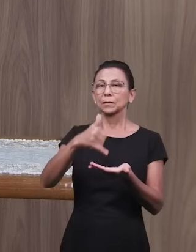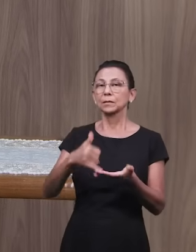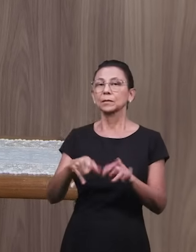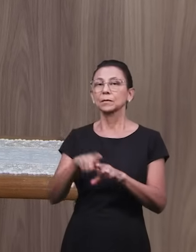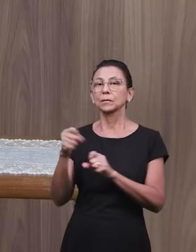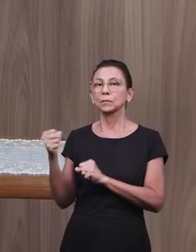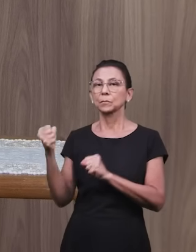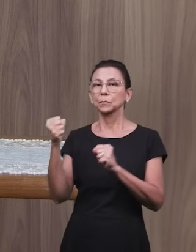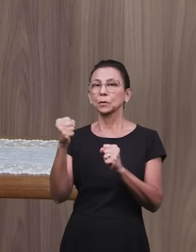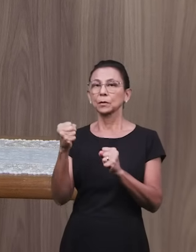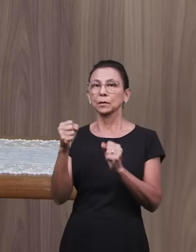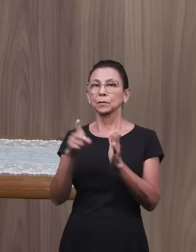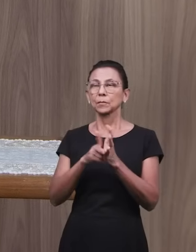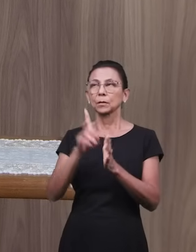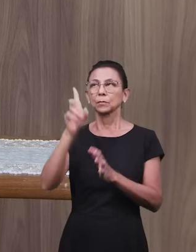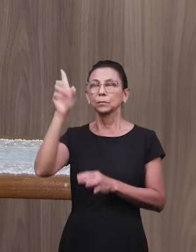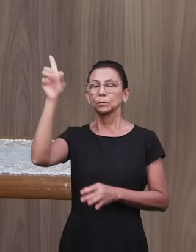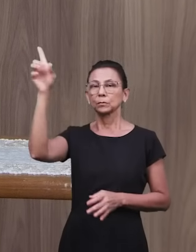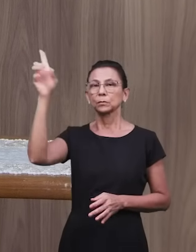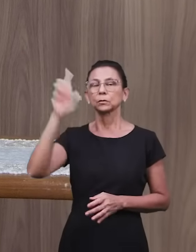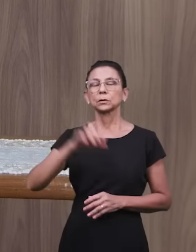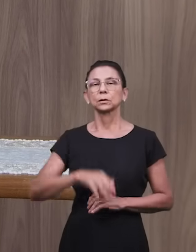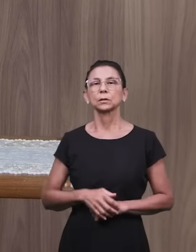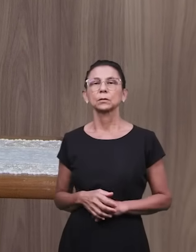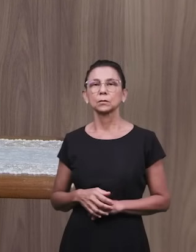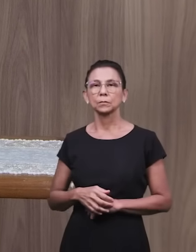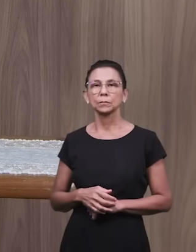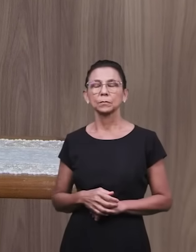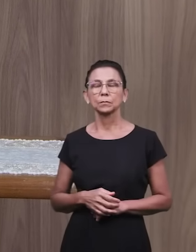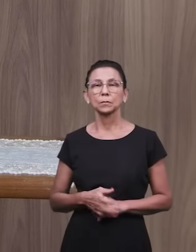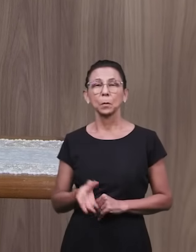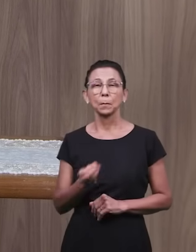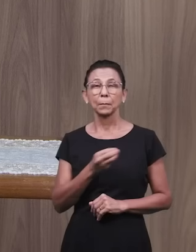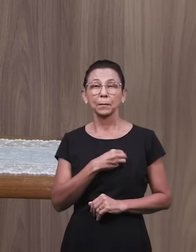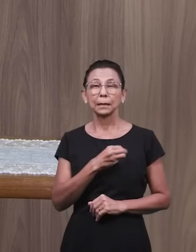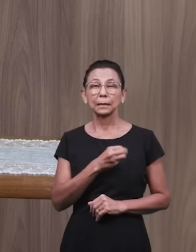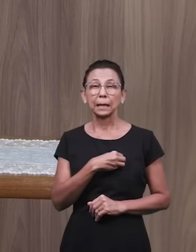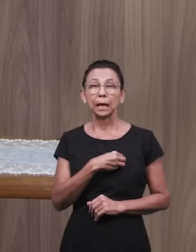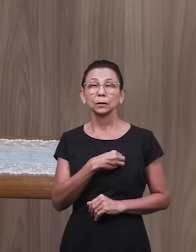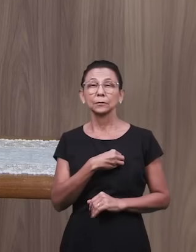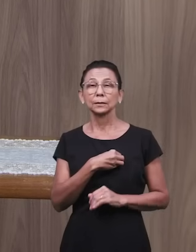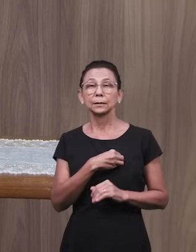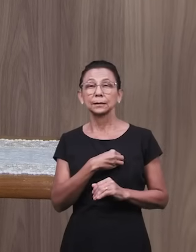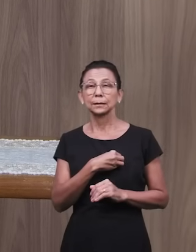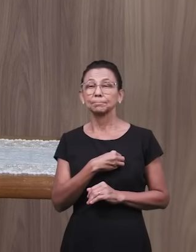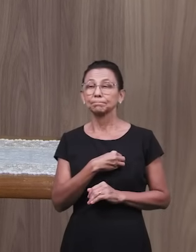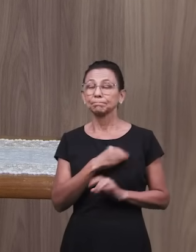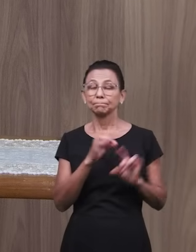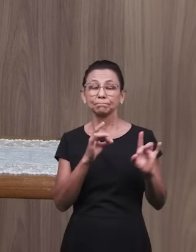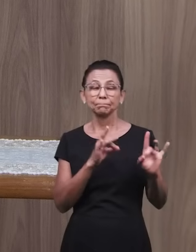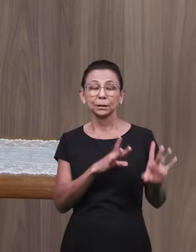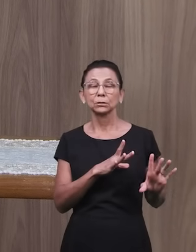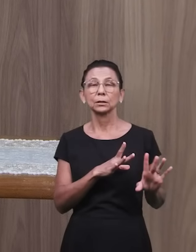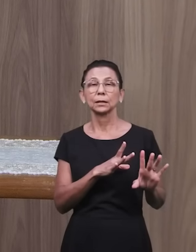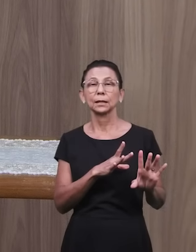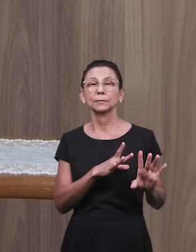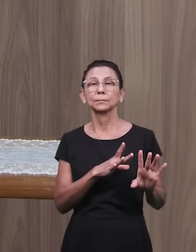que é o poder de Deus para o homem vencer o pecado e andar no